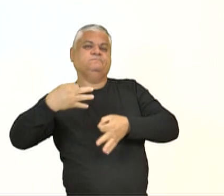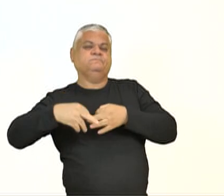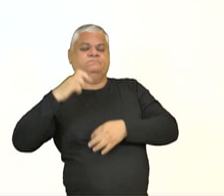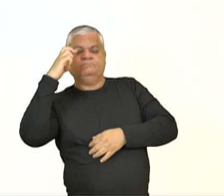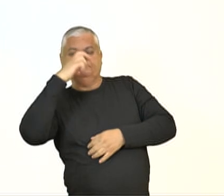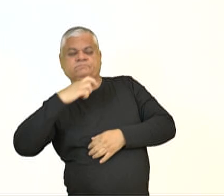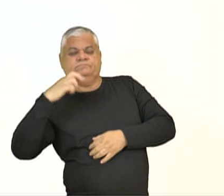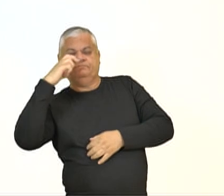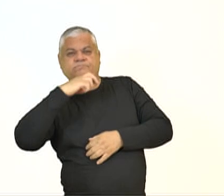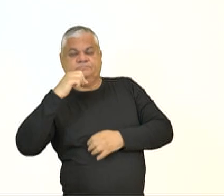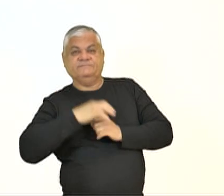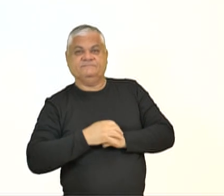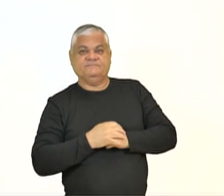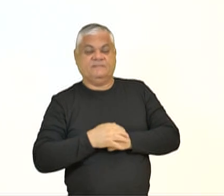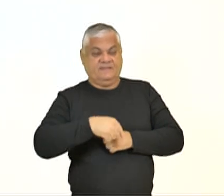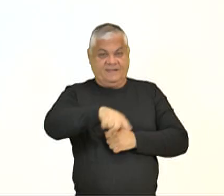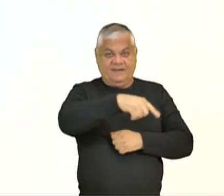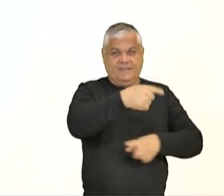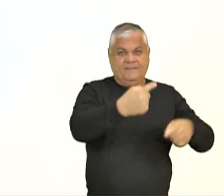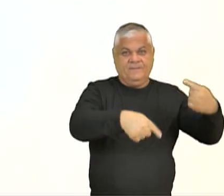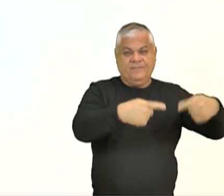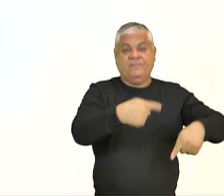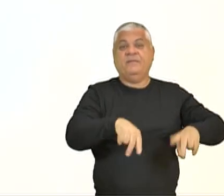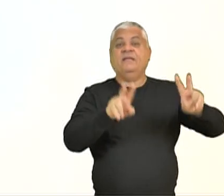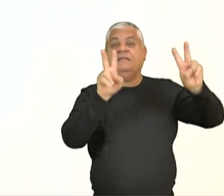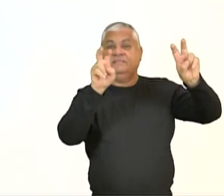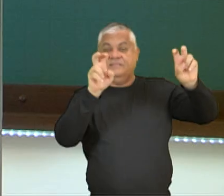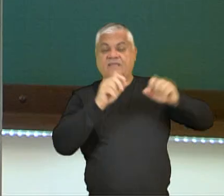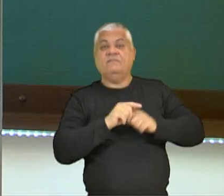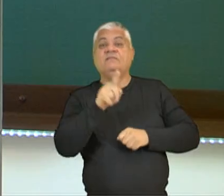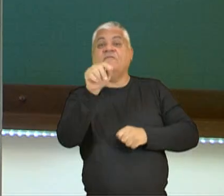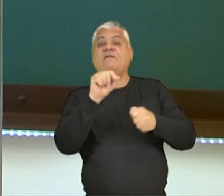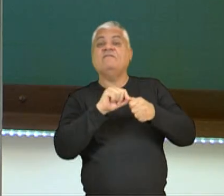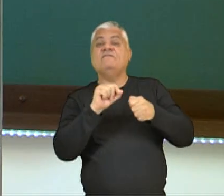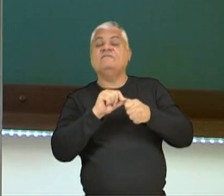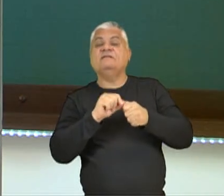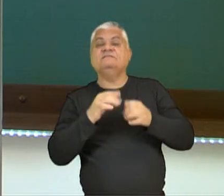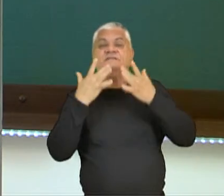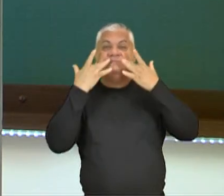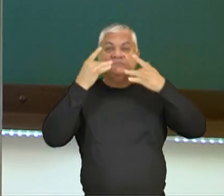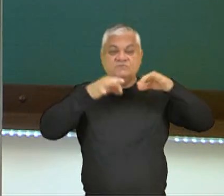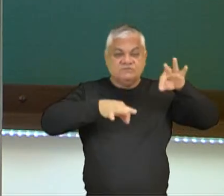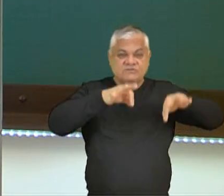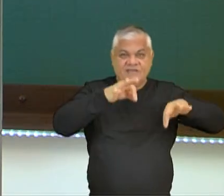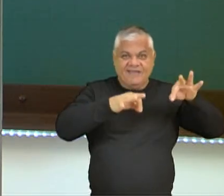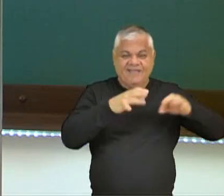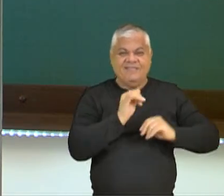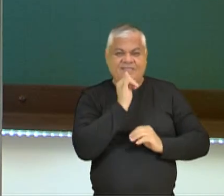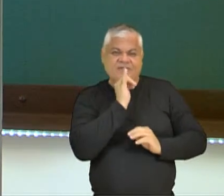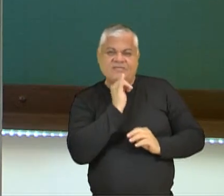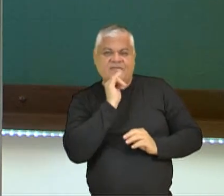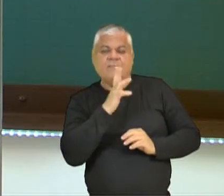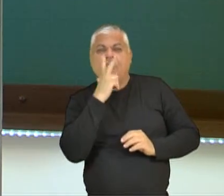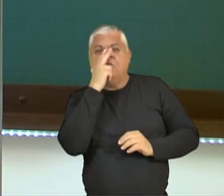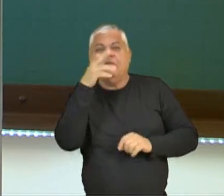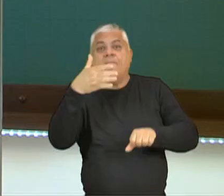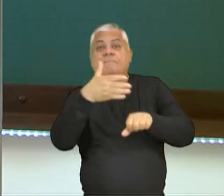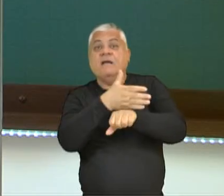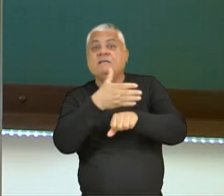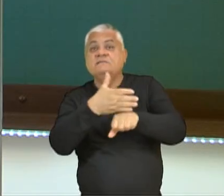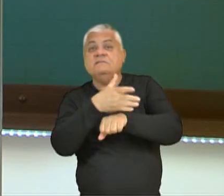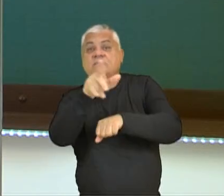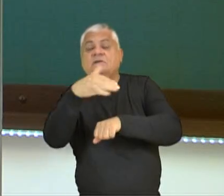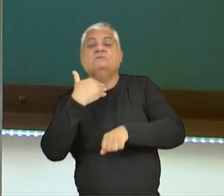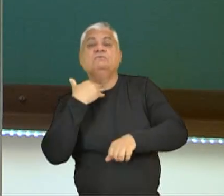tema até chegar a um veredito. Né? Então, vocês vão fazer uma simulação, como se vocês estivessem participando de algum